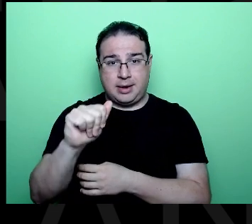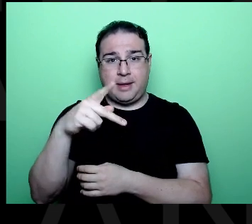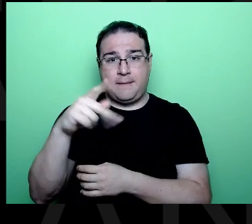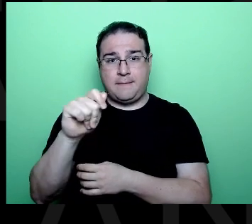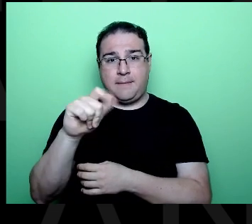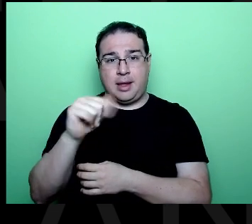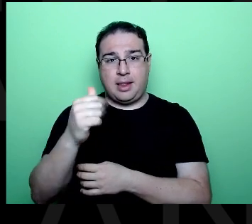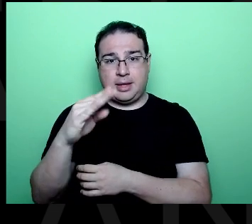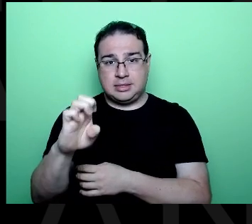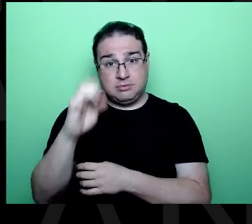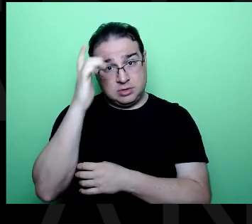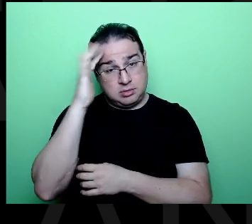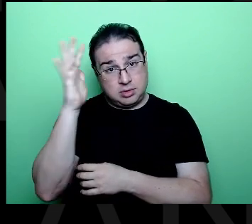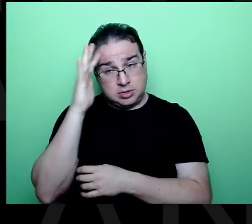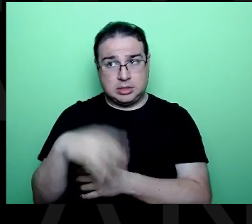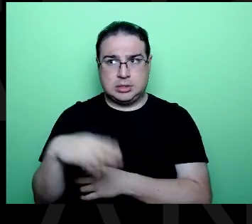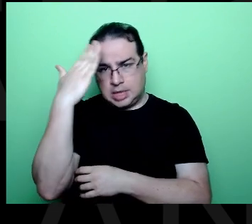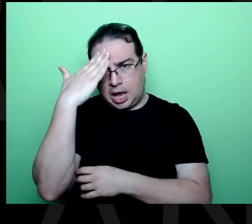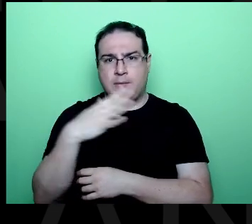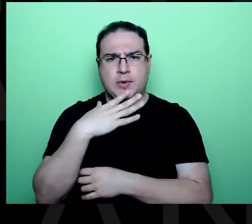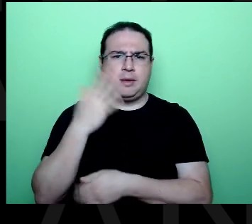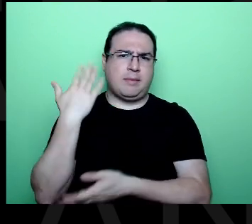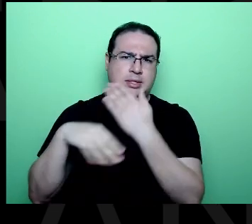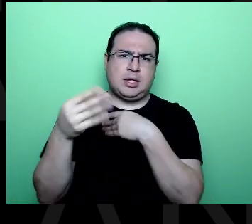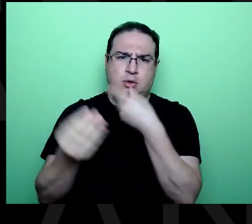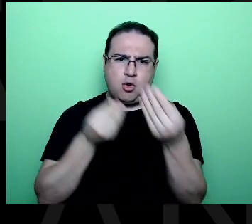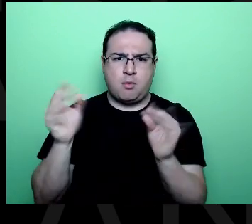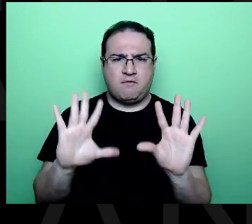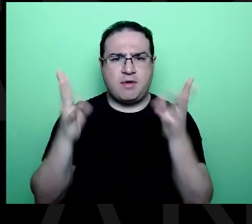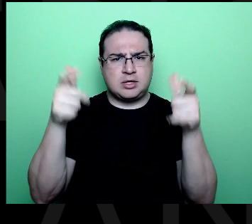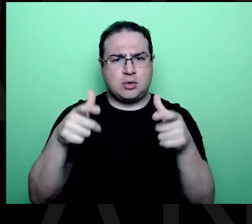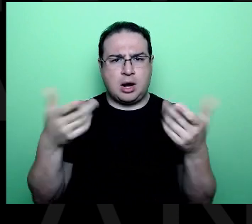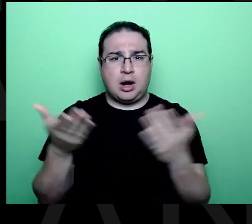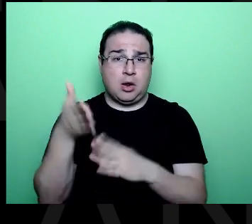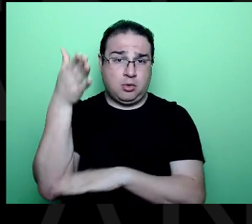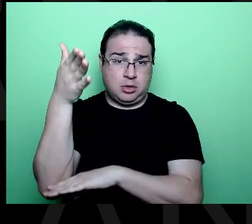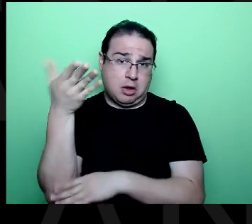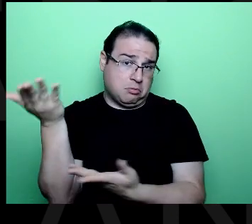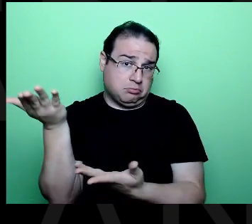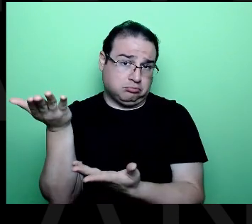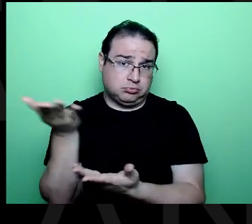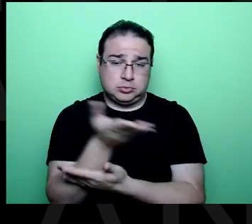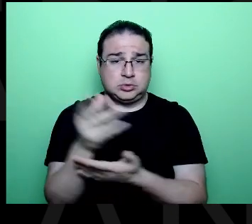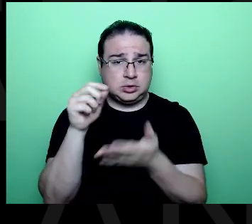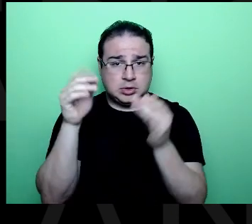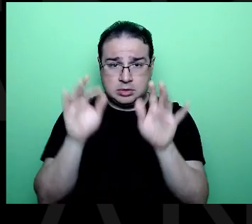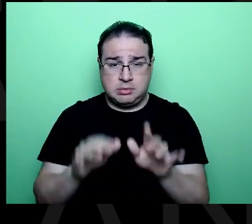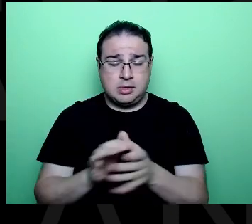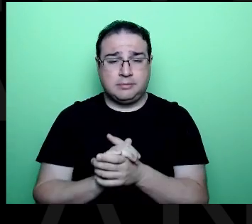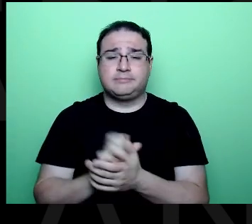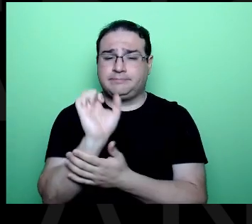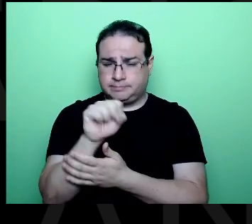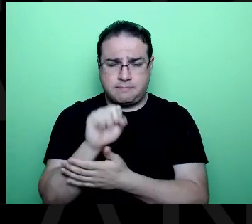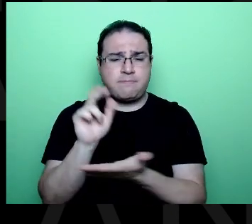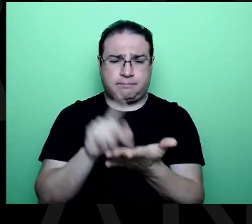como estava o Copacabana Palace naquele dia, partido que você conhece sobre o Copacabana Palace. Né? Enfim, só para colocar